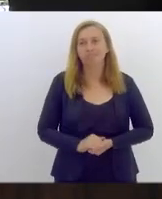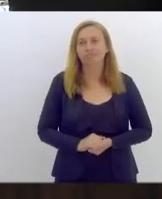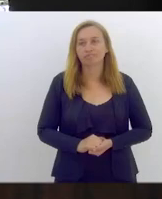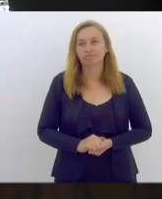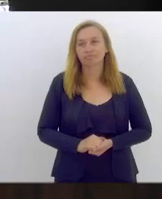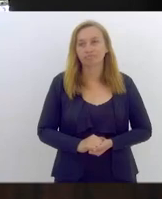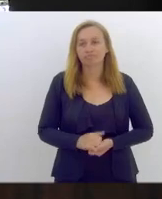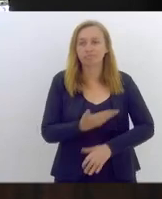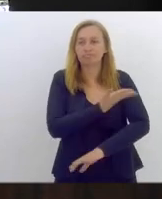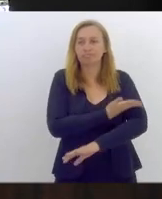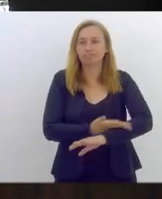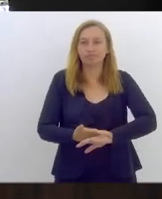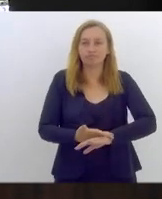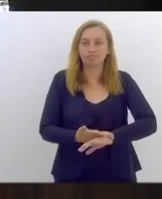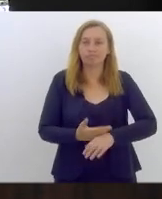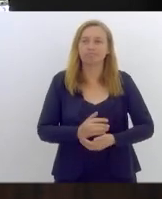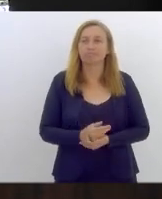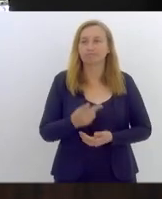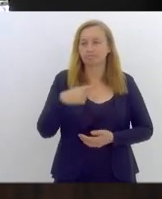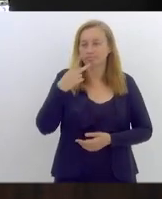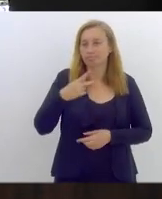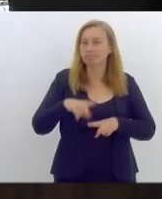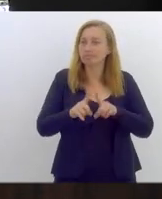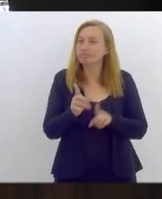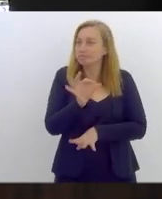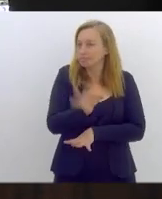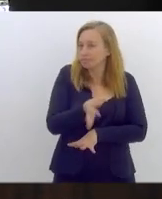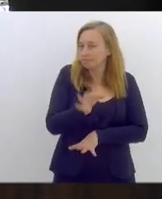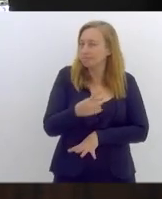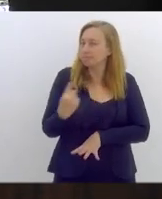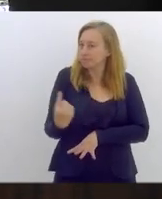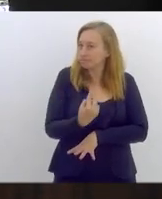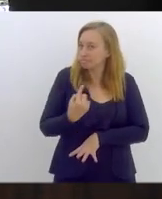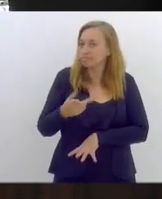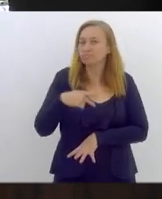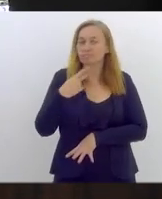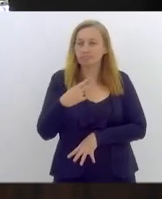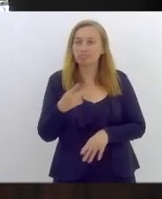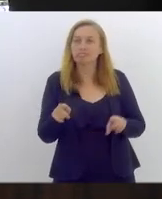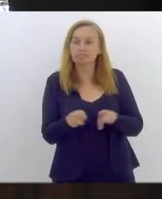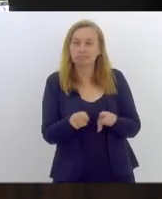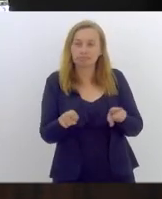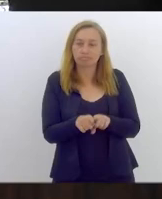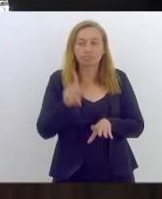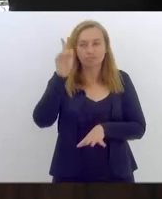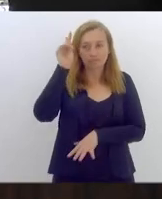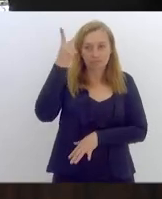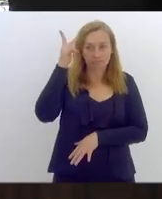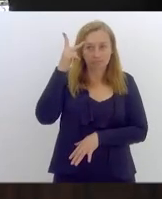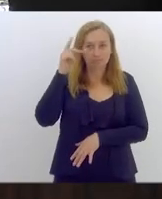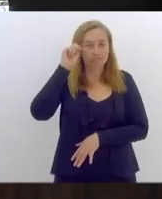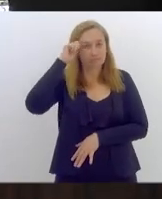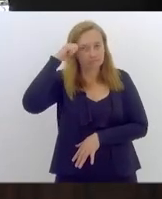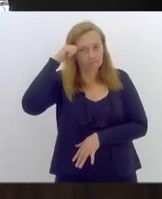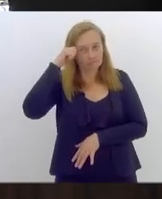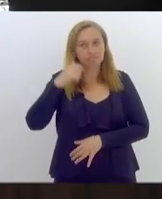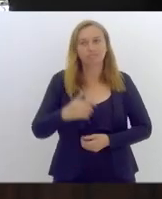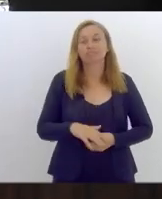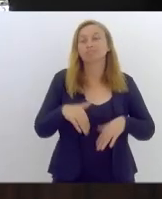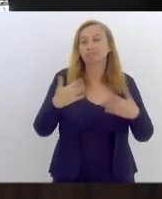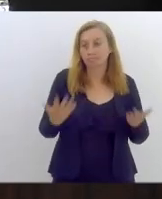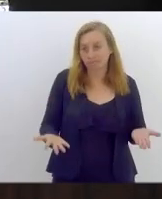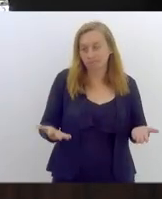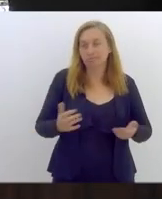os brancos contaram, mas é evidente que nós estamos contando a história dos pretos.